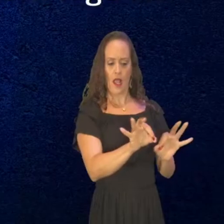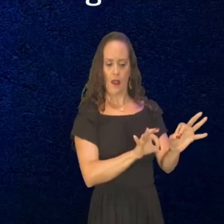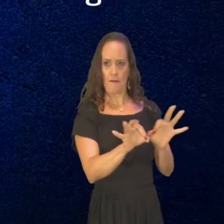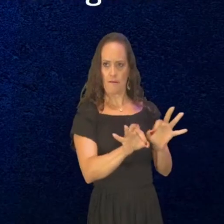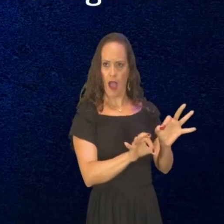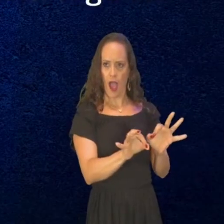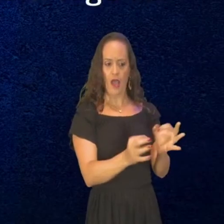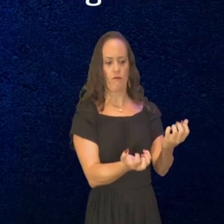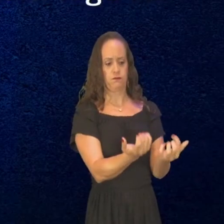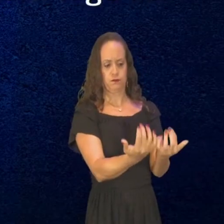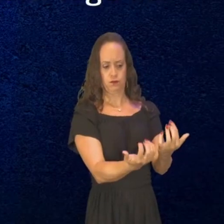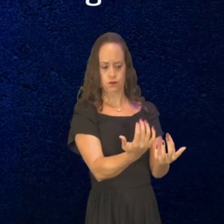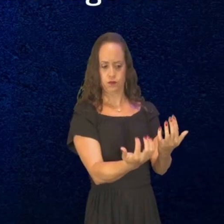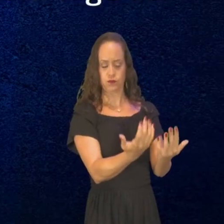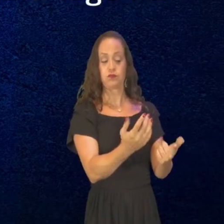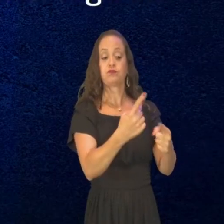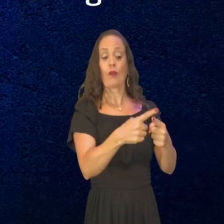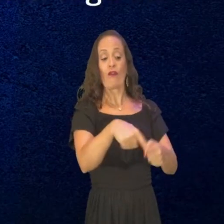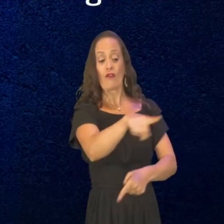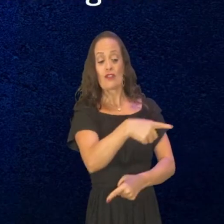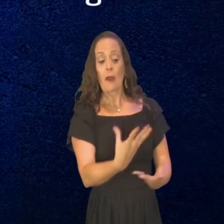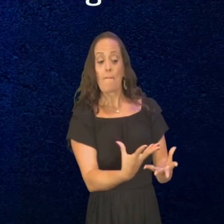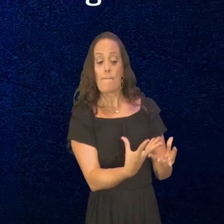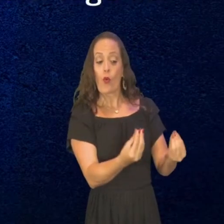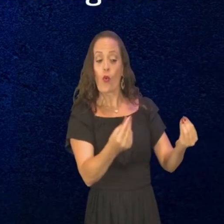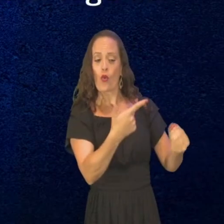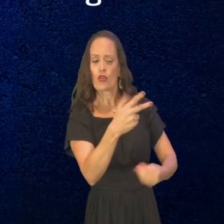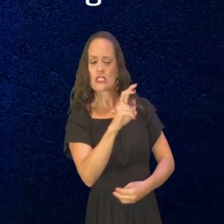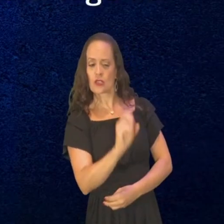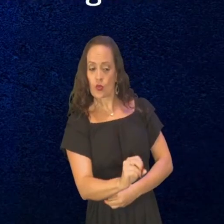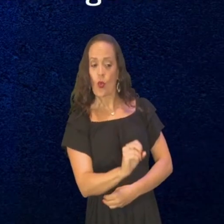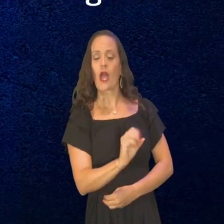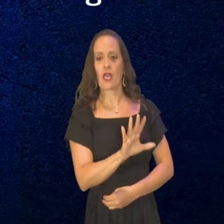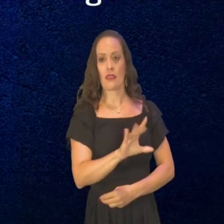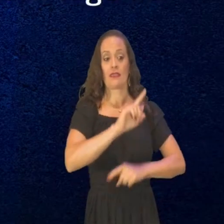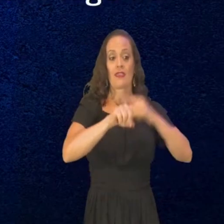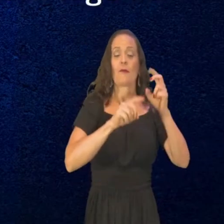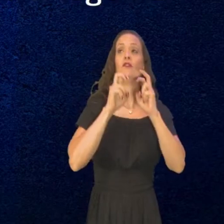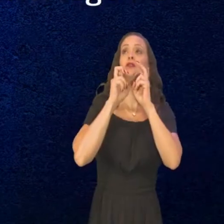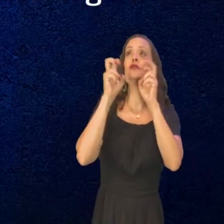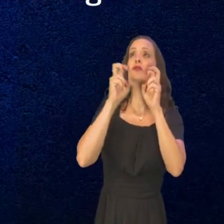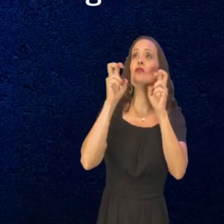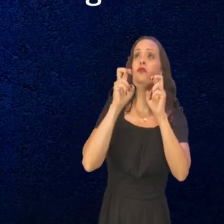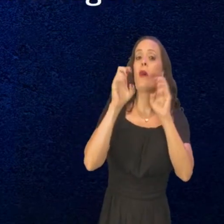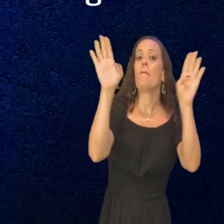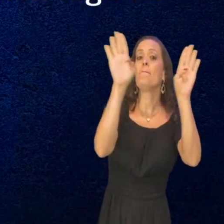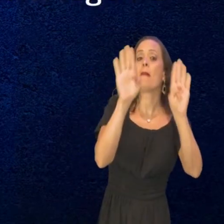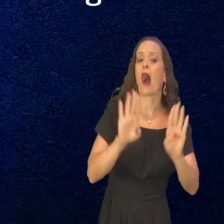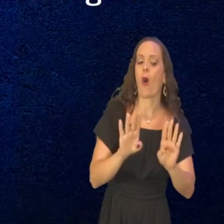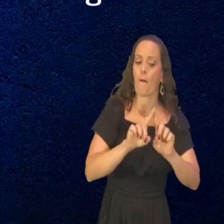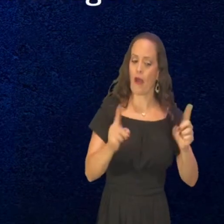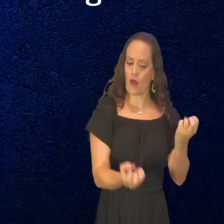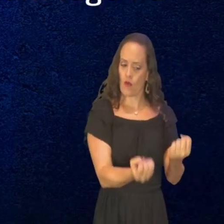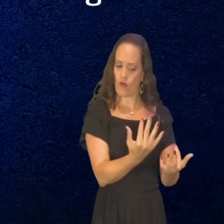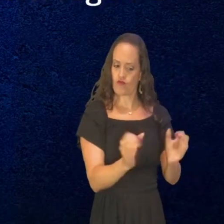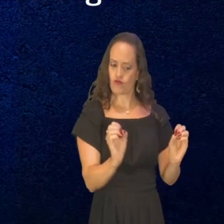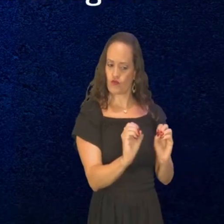no primeiro, porque vocês são muitos. Depois invoque o nome do Deus de vocês, mas não ponham fogo na